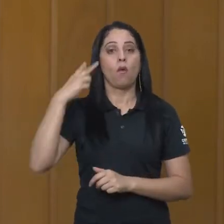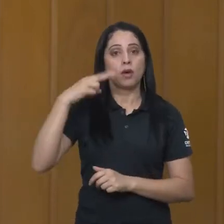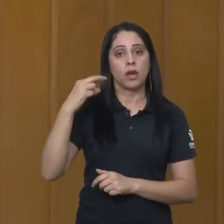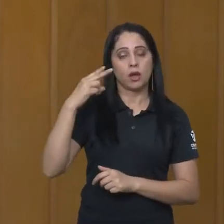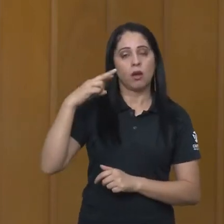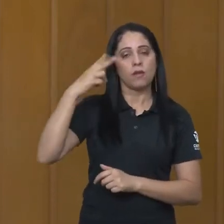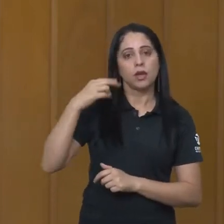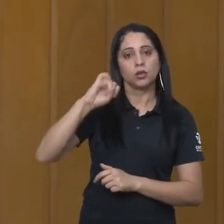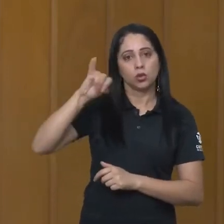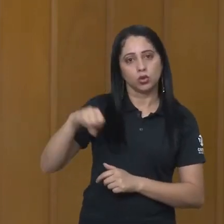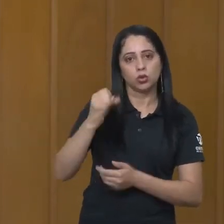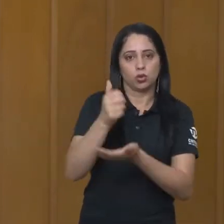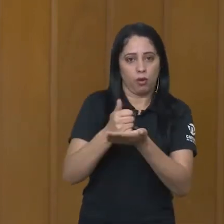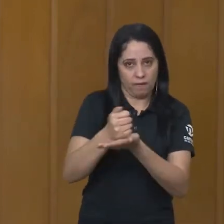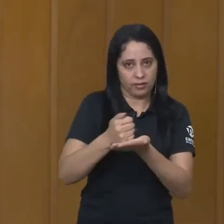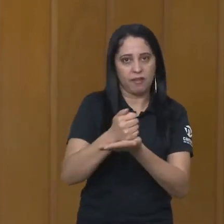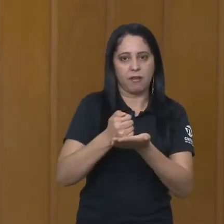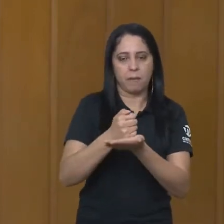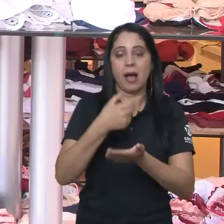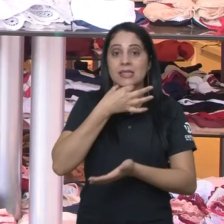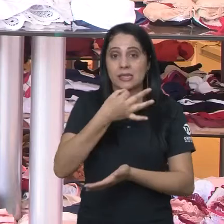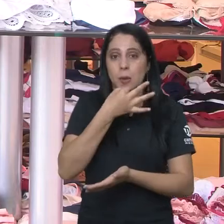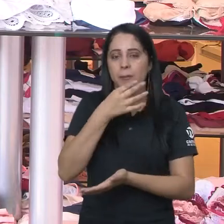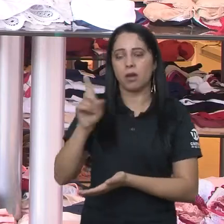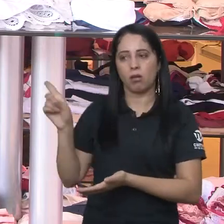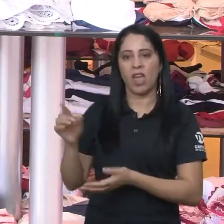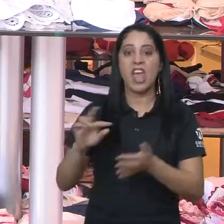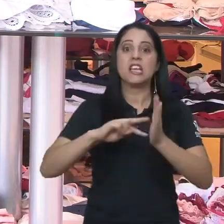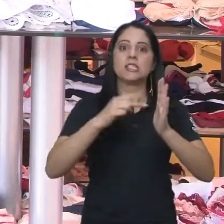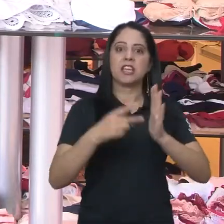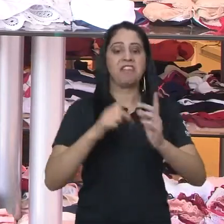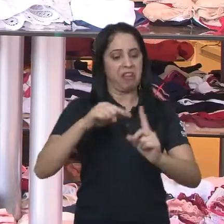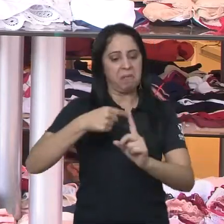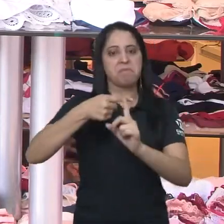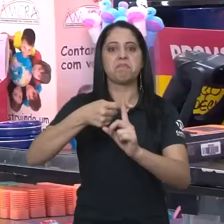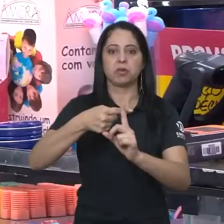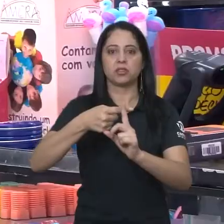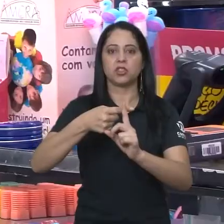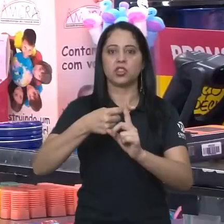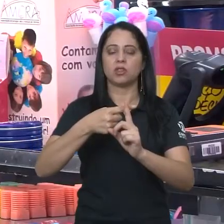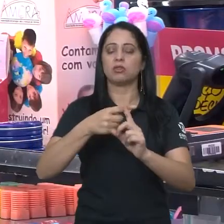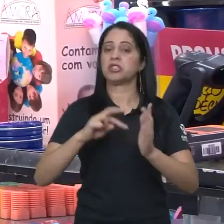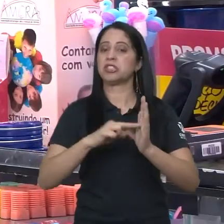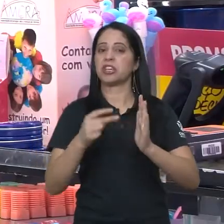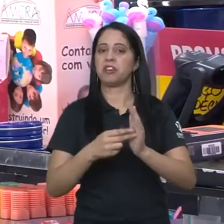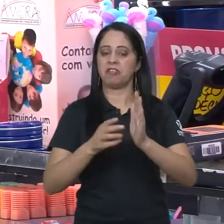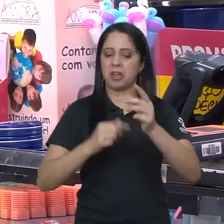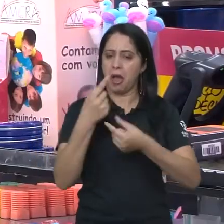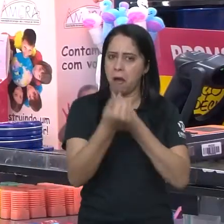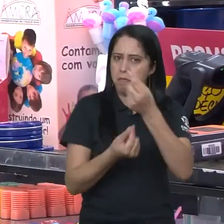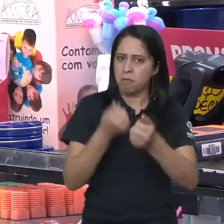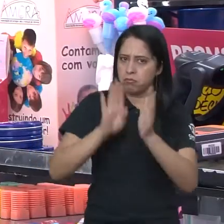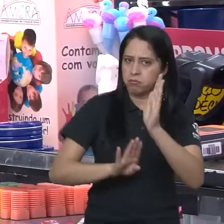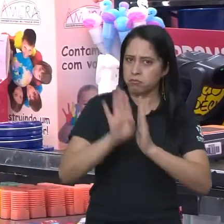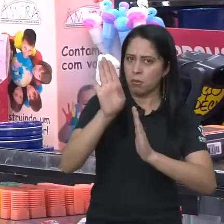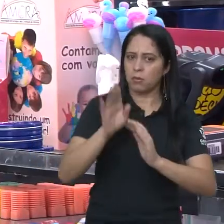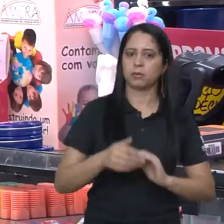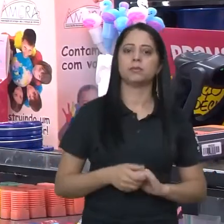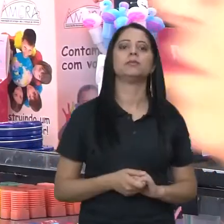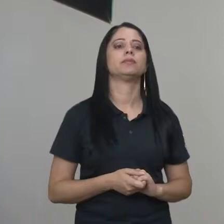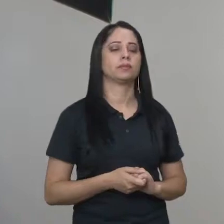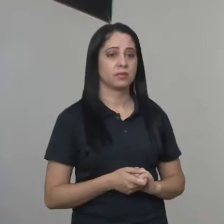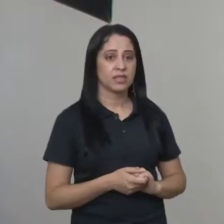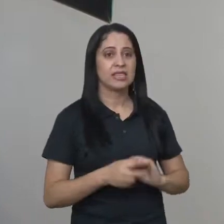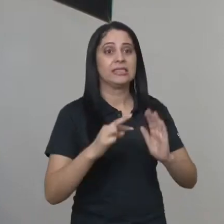da Comissão de Finanças e Orçamento da Câmara, esse resultado é muito positivo, sinal de recuperação econômica